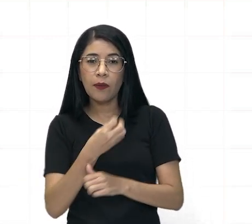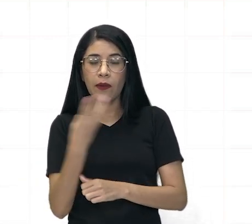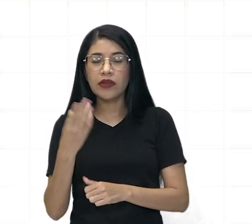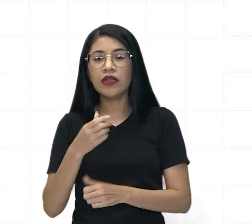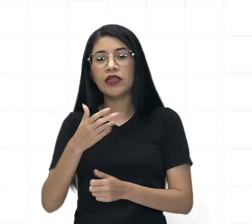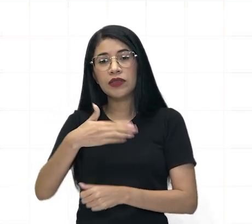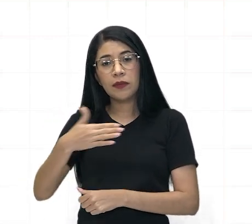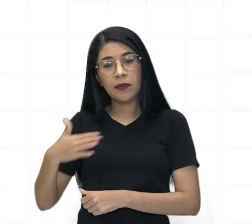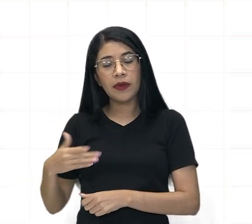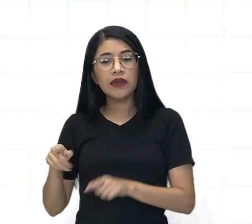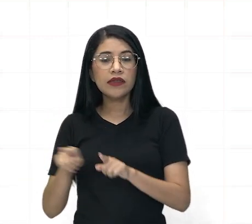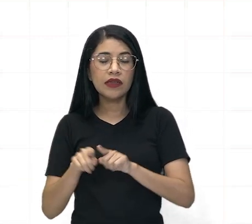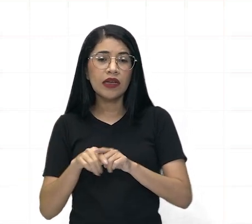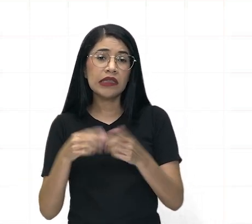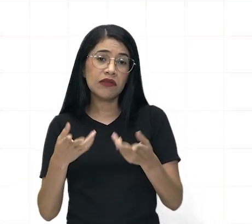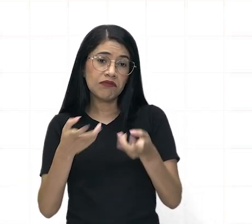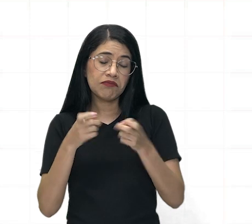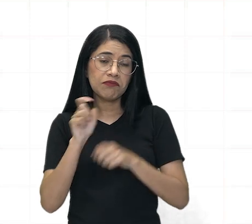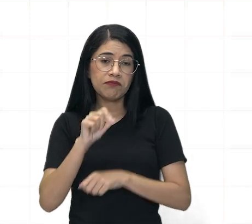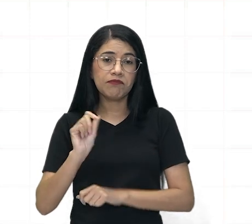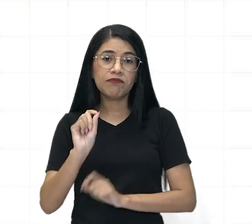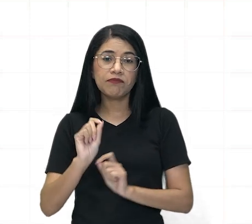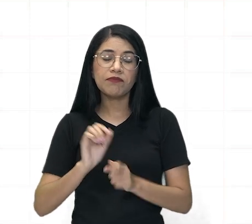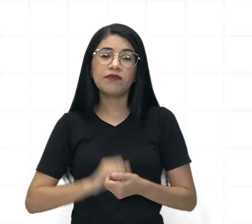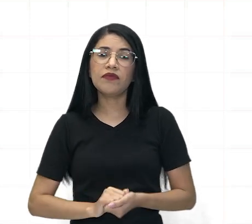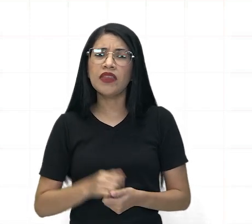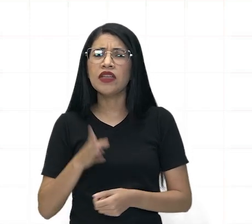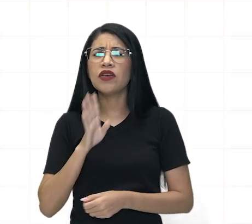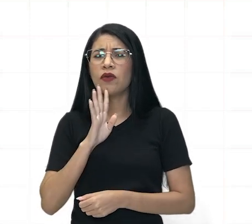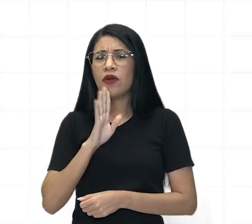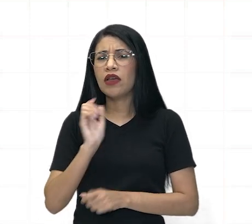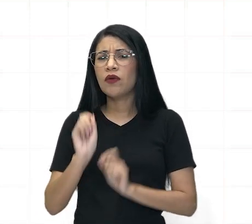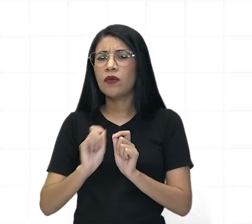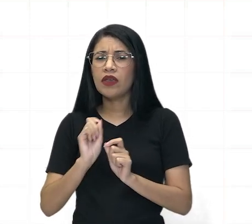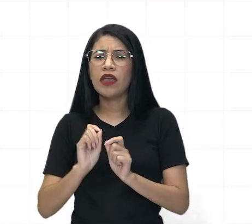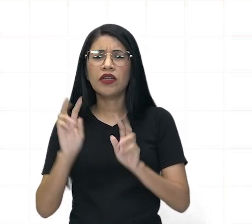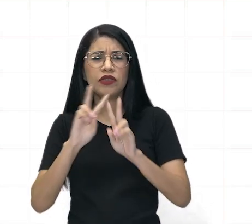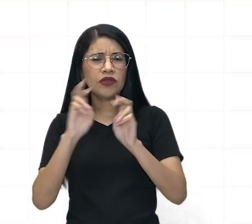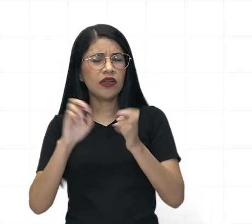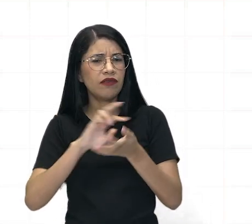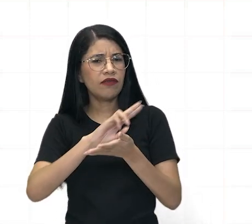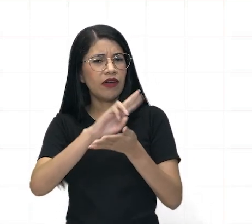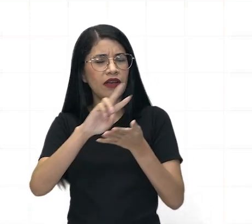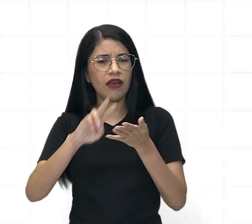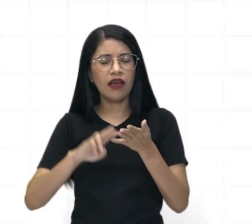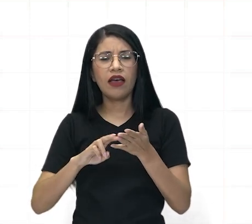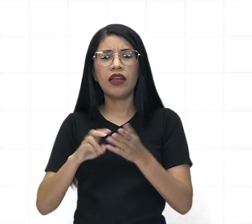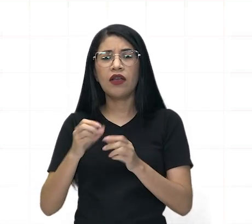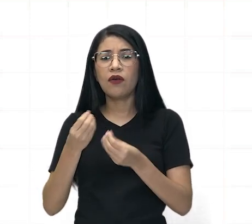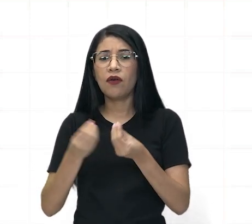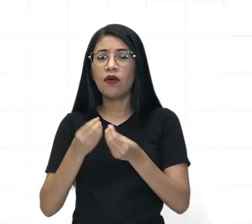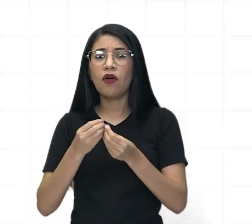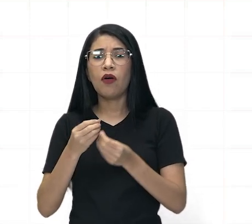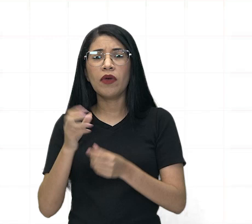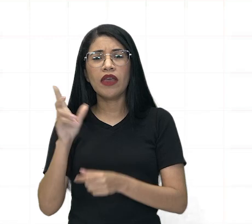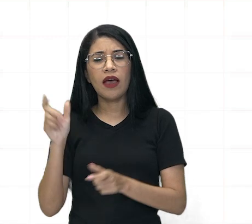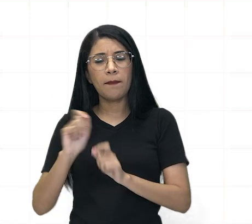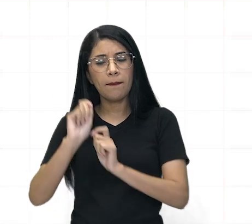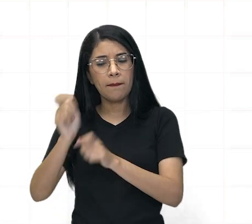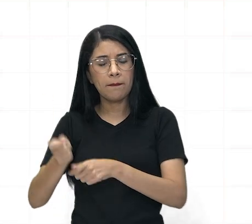E aí você deve ter ouvido falar já mais de uma história sobre a redução da pesca naquela